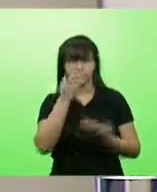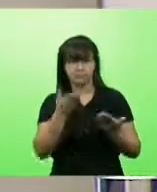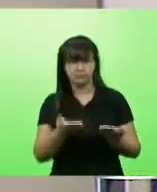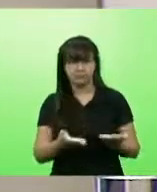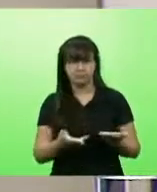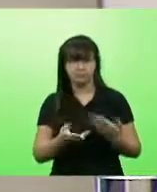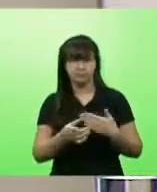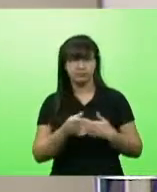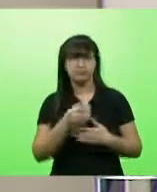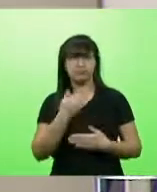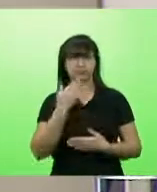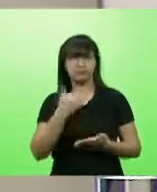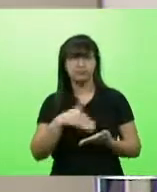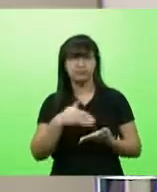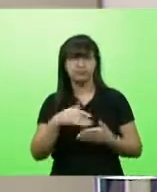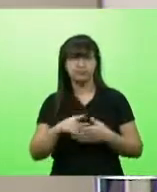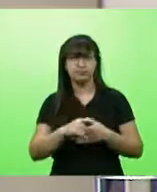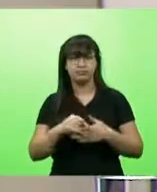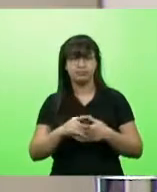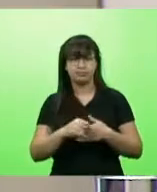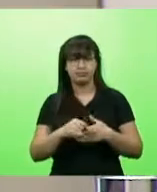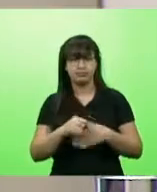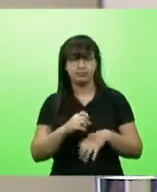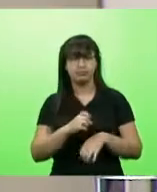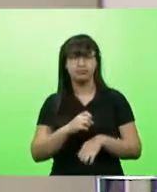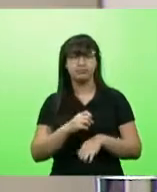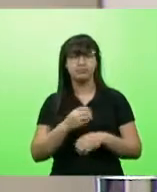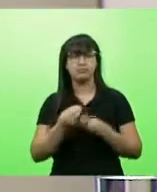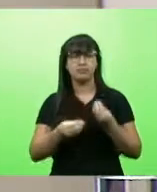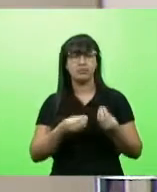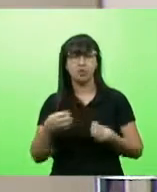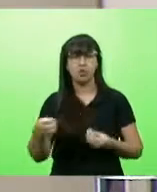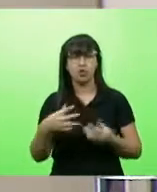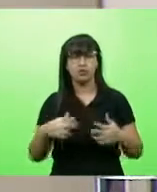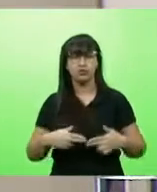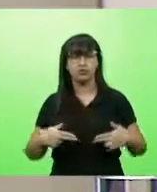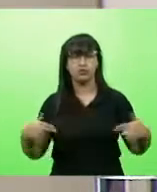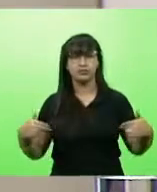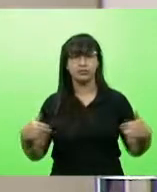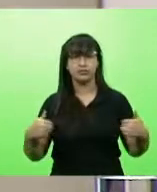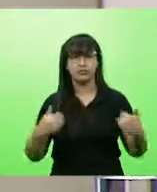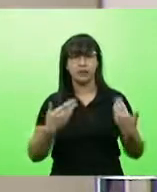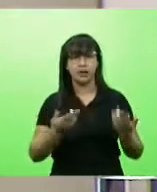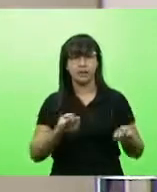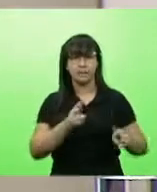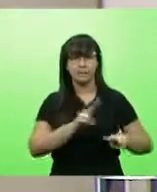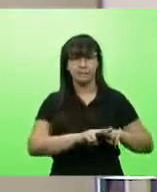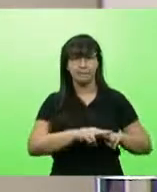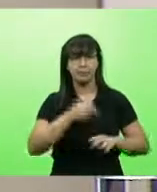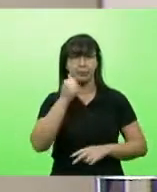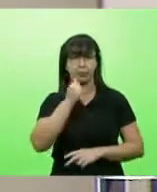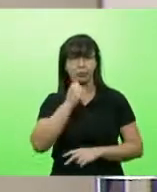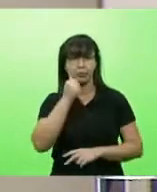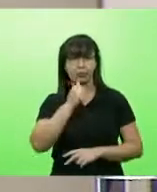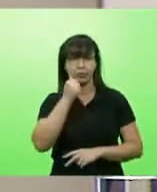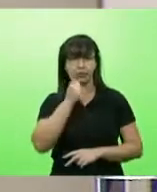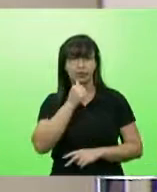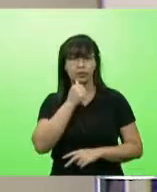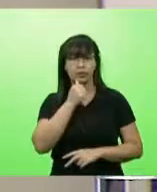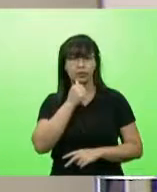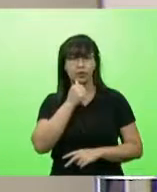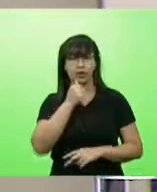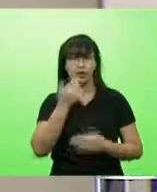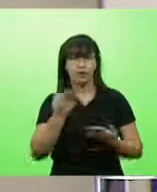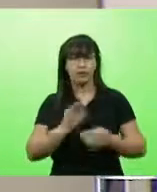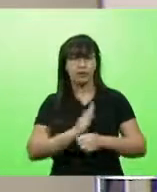solicitando ao secretário de Estado da Casa Civil informações acerca da inauguração do presídio feminino do município de Tubarão. Em discussão. Não